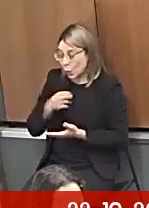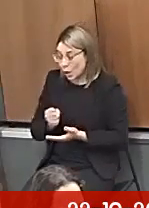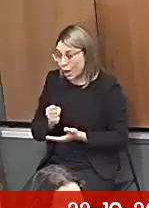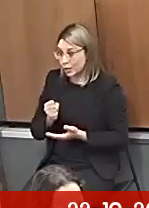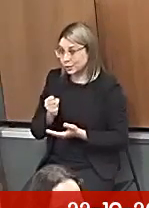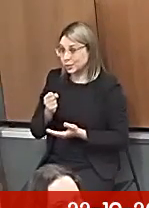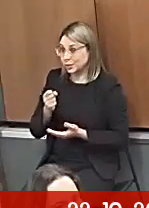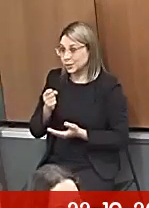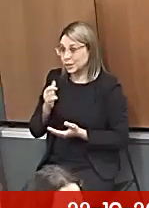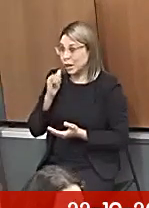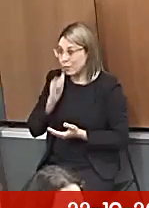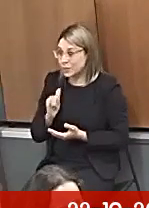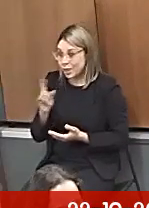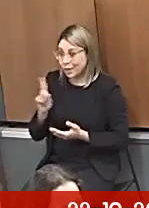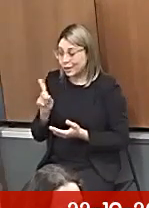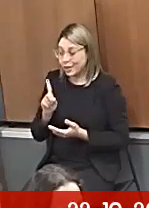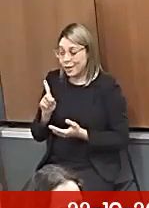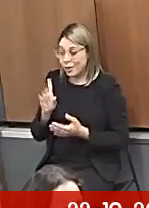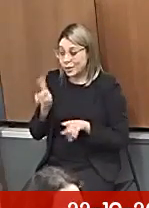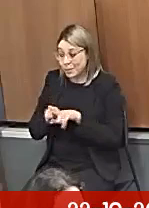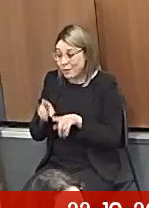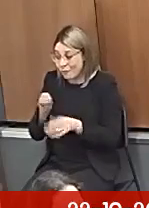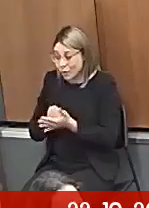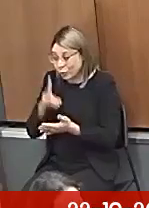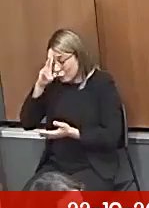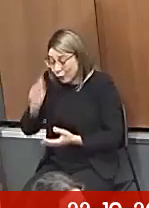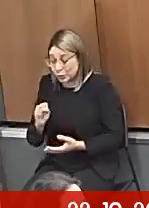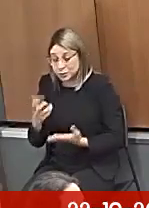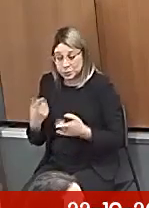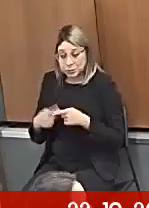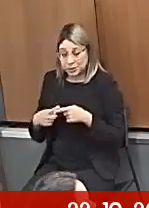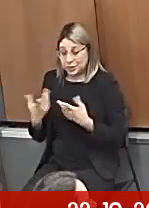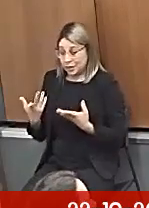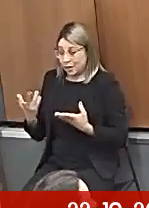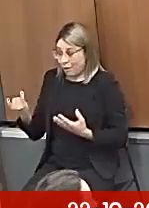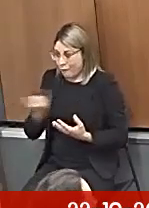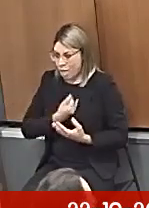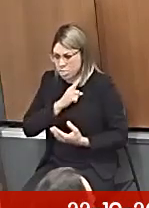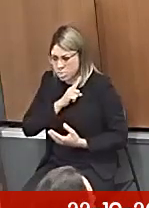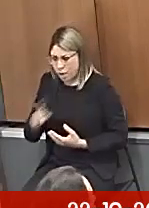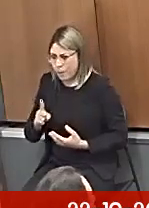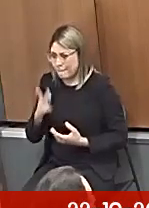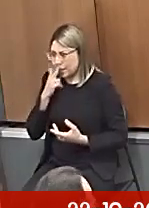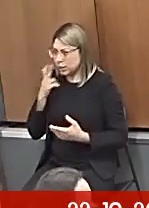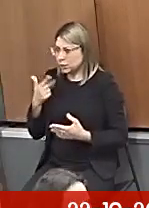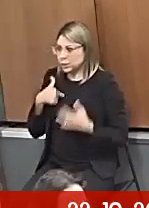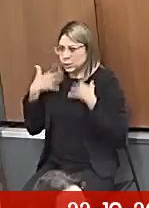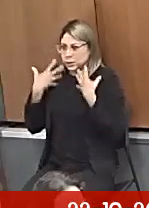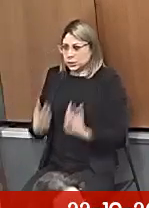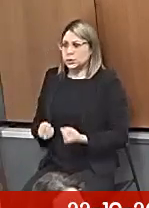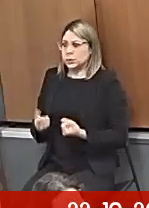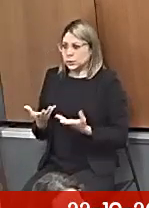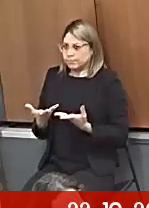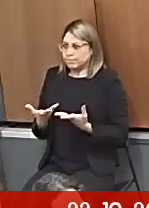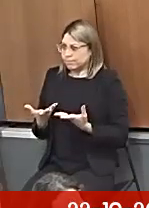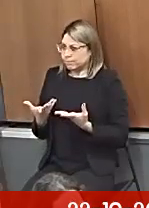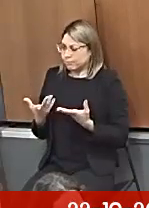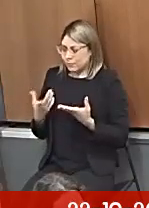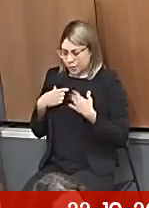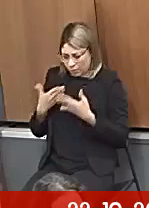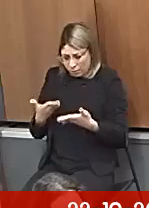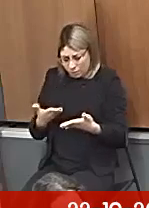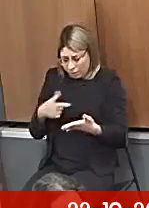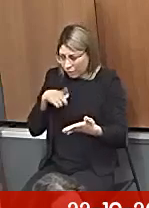mas falta força, porque essa negativa vem de uma forma tão firme e tão determinada que você, com a letra da lei na